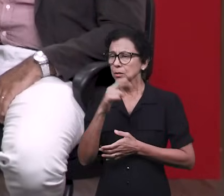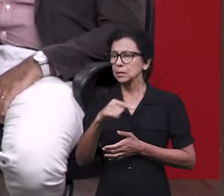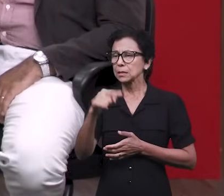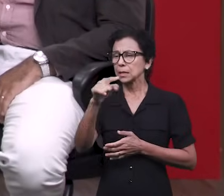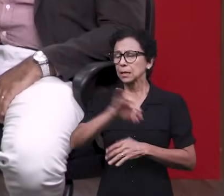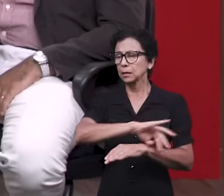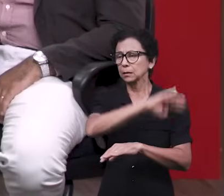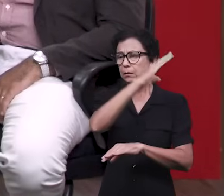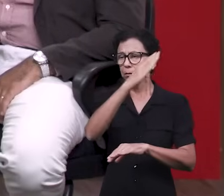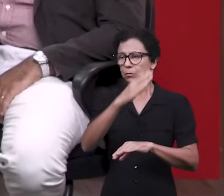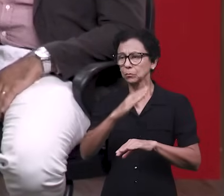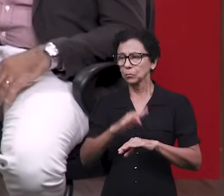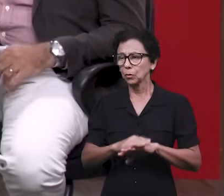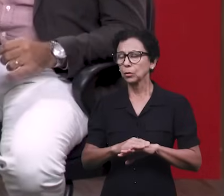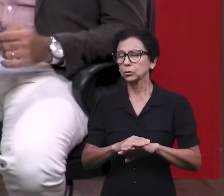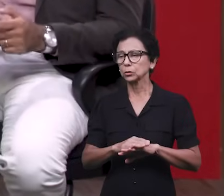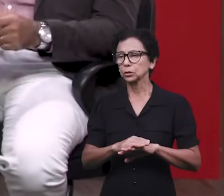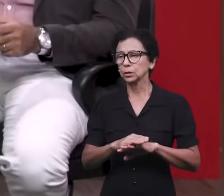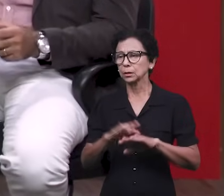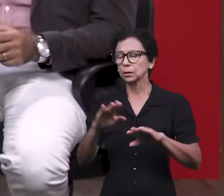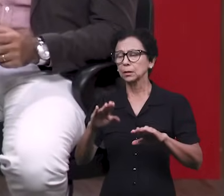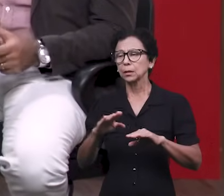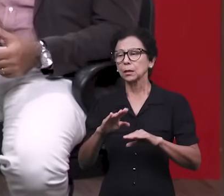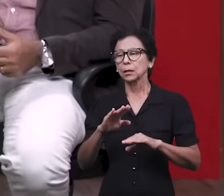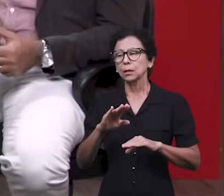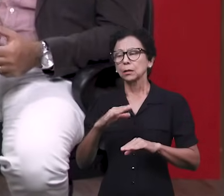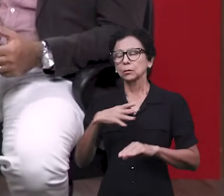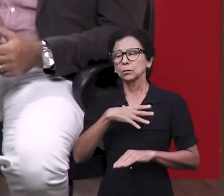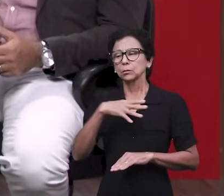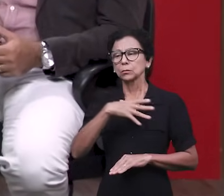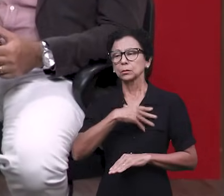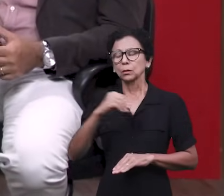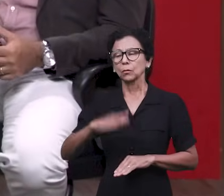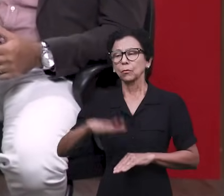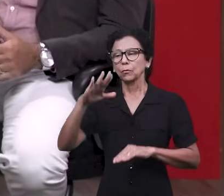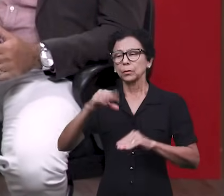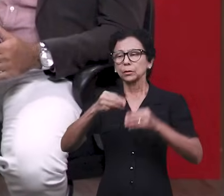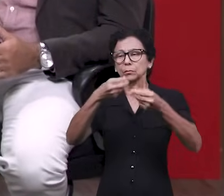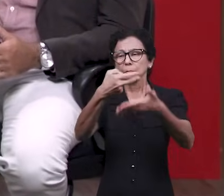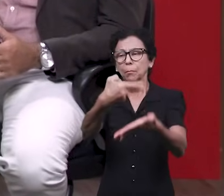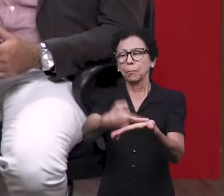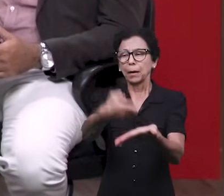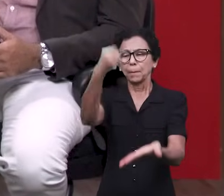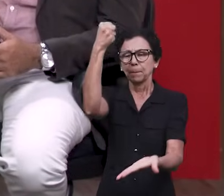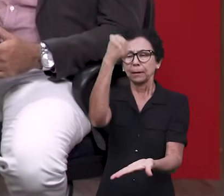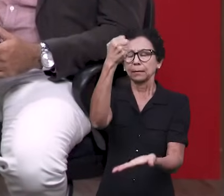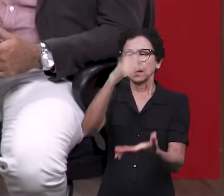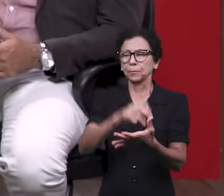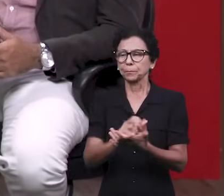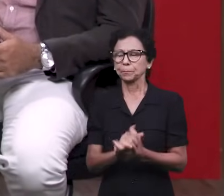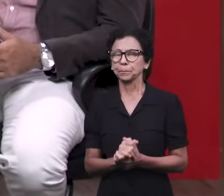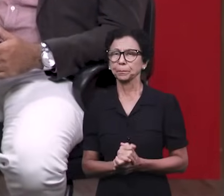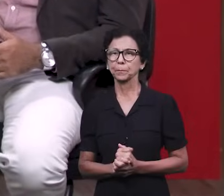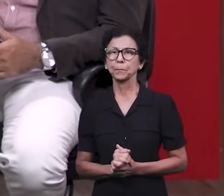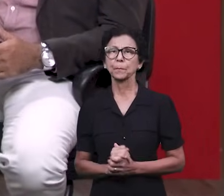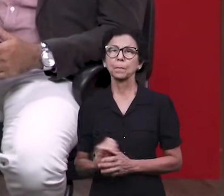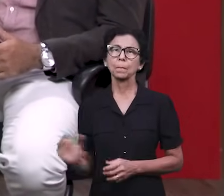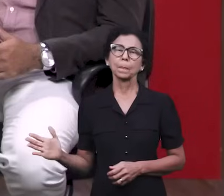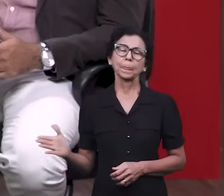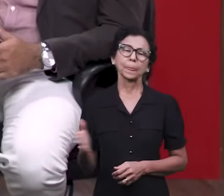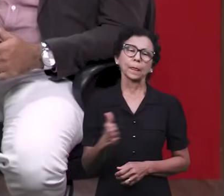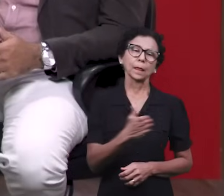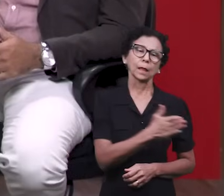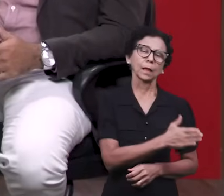questão dos poços, né? Sim. Os poços, antigamente, eles eram muito importantes. Nós podemos comparar os poços